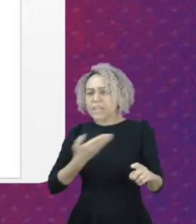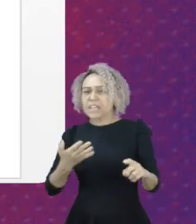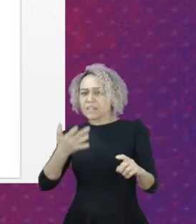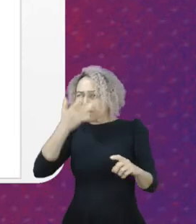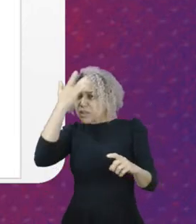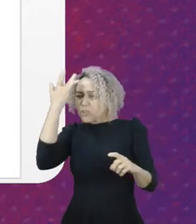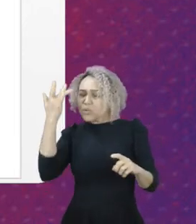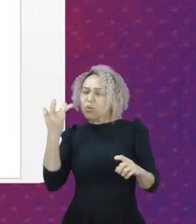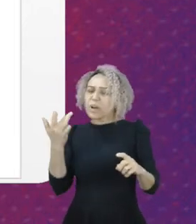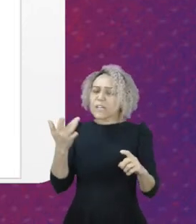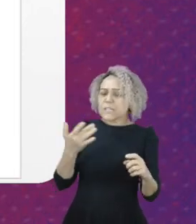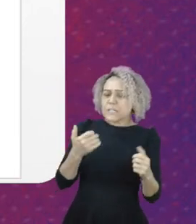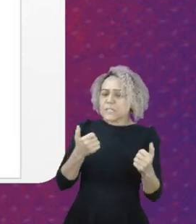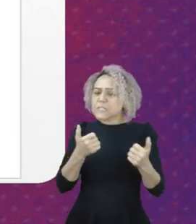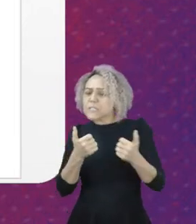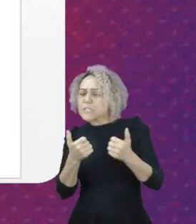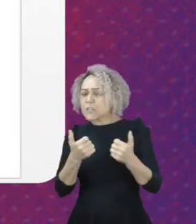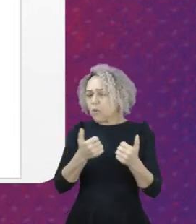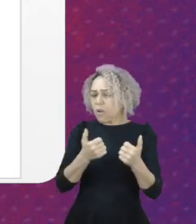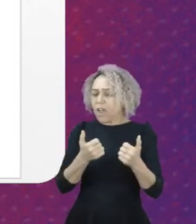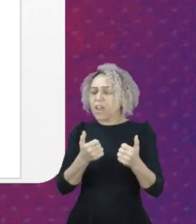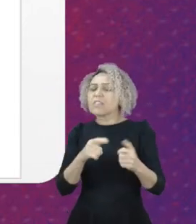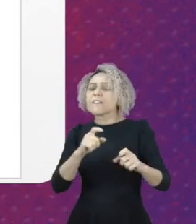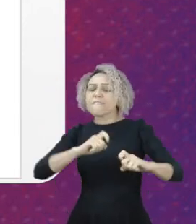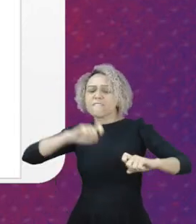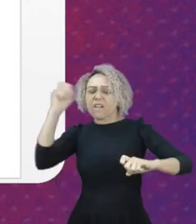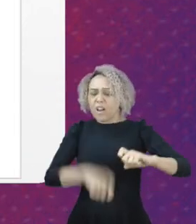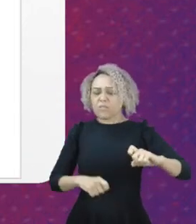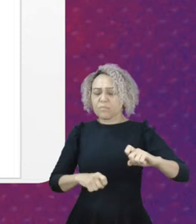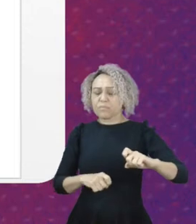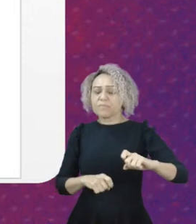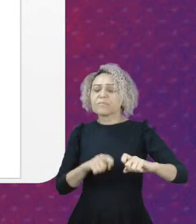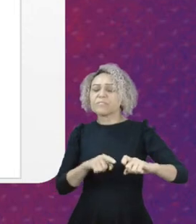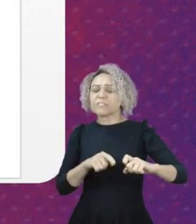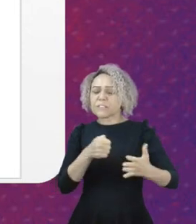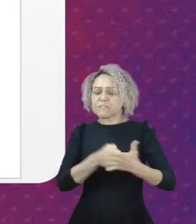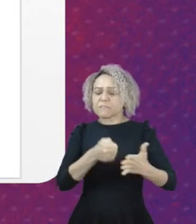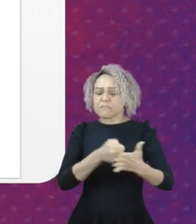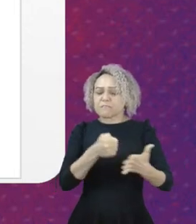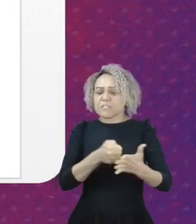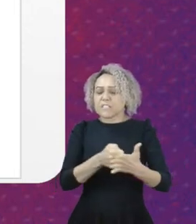pessoas próximas a esta menina. A violência